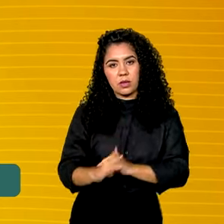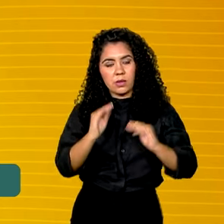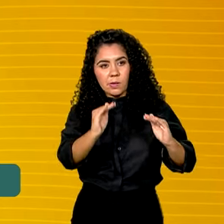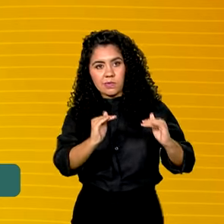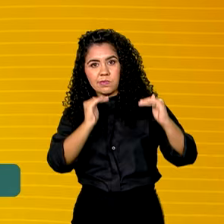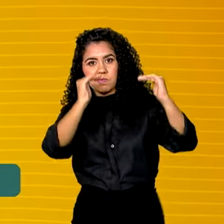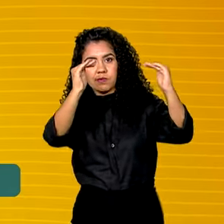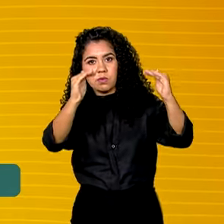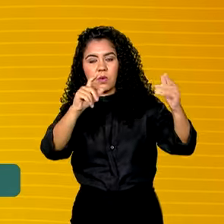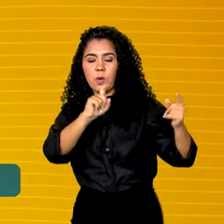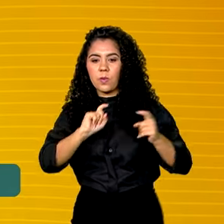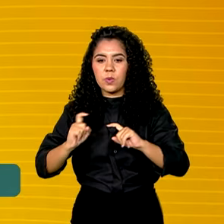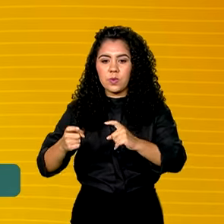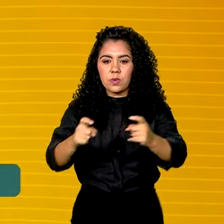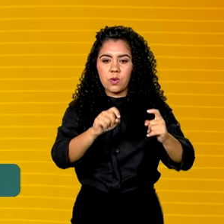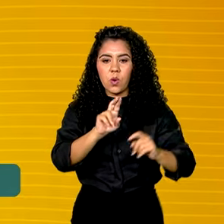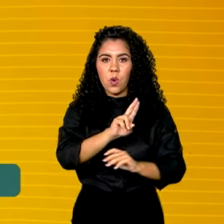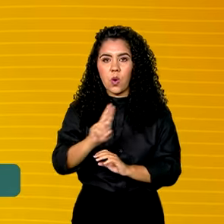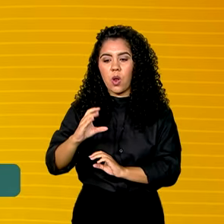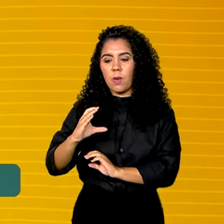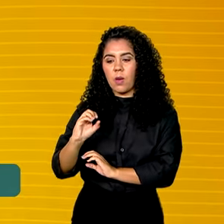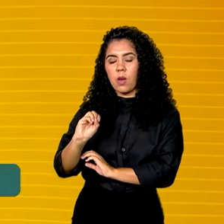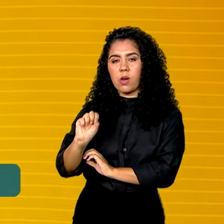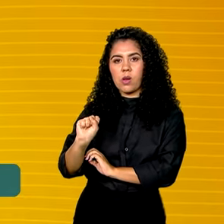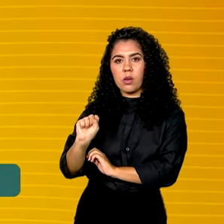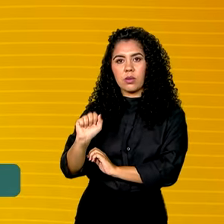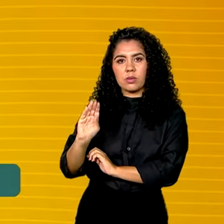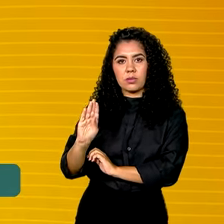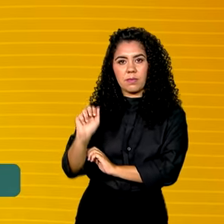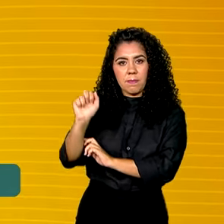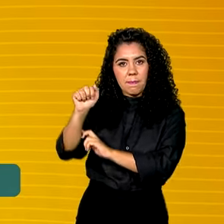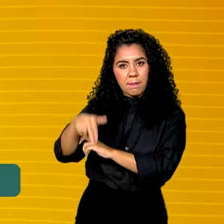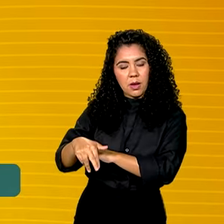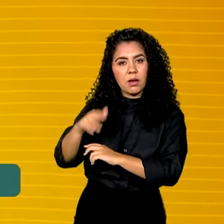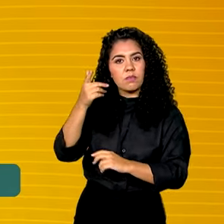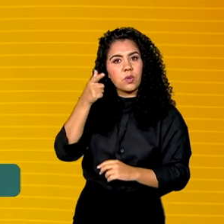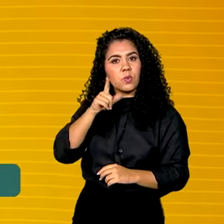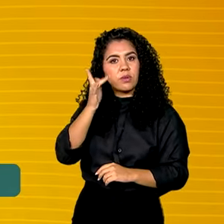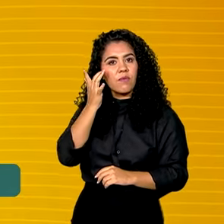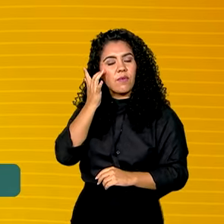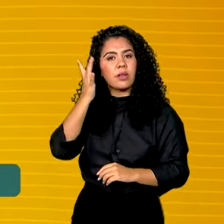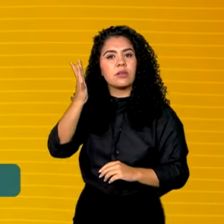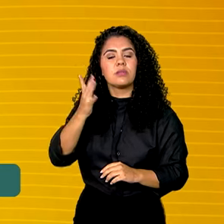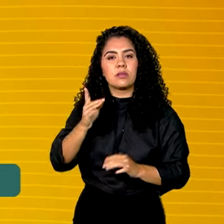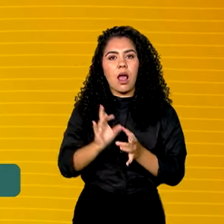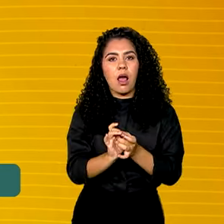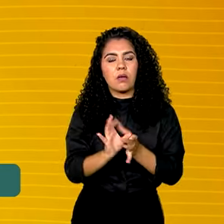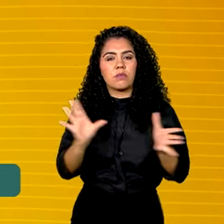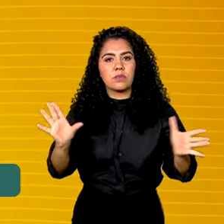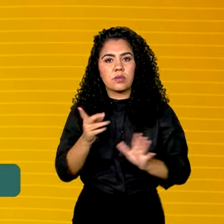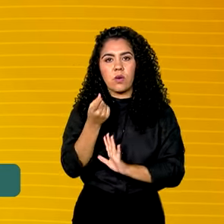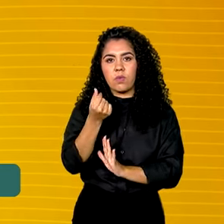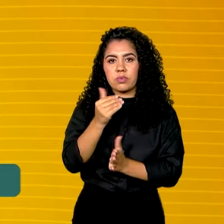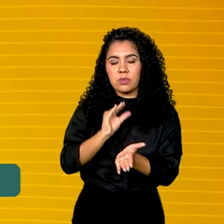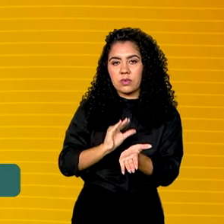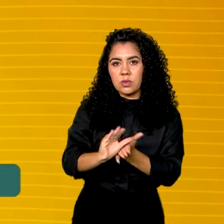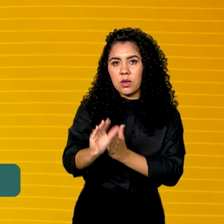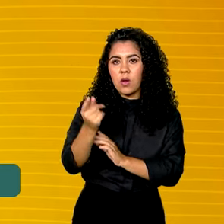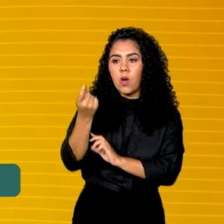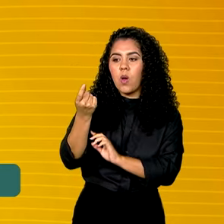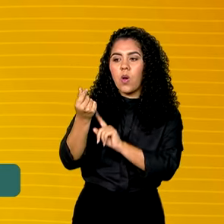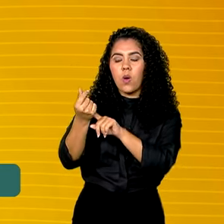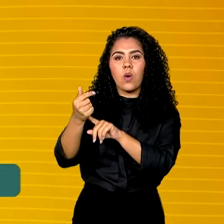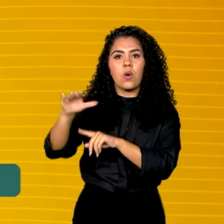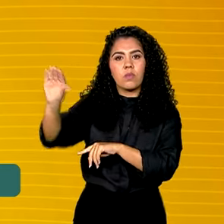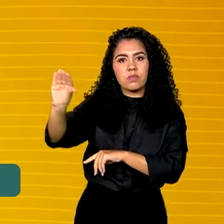concertação a kban que facilitou a aprovação dos investimentos os recursos serão destinados